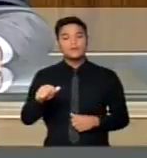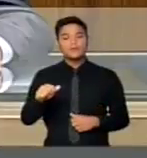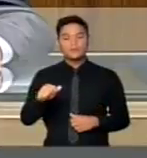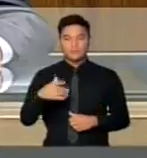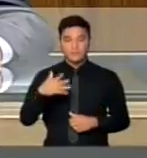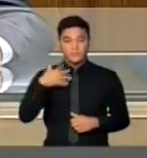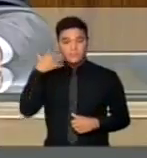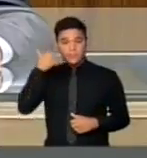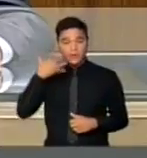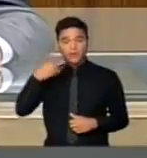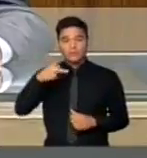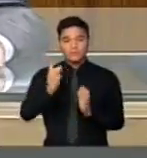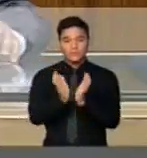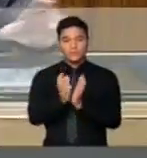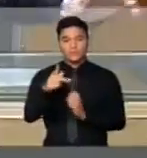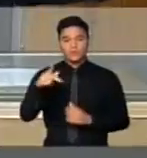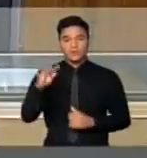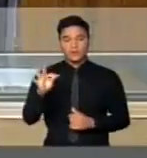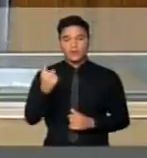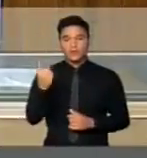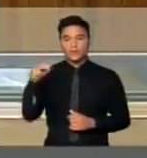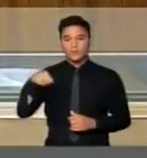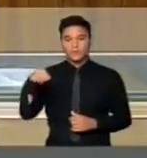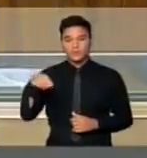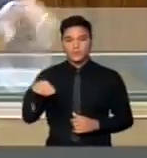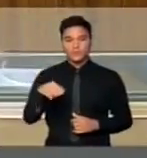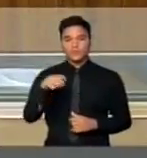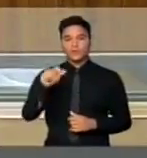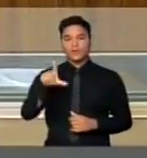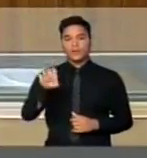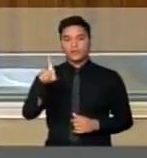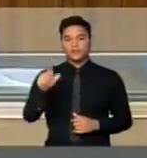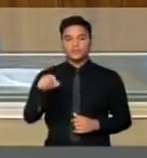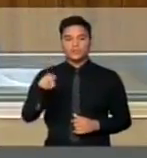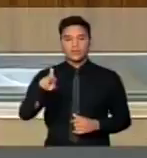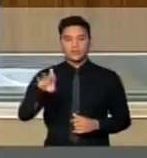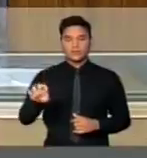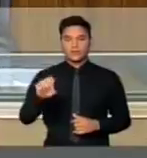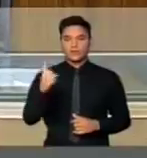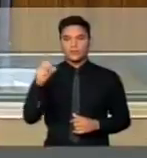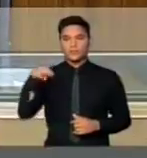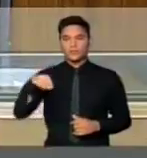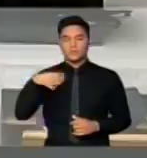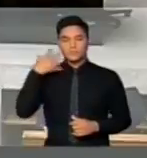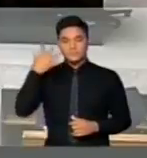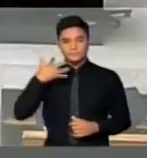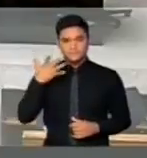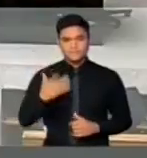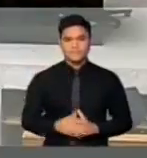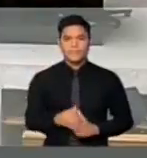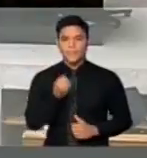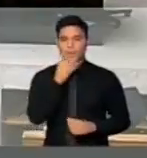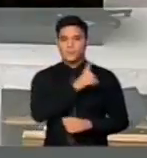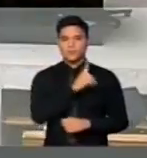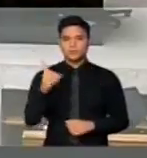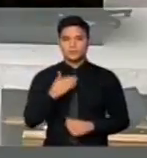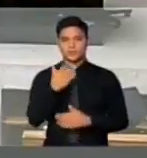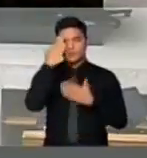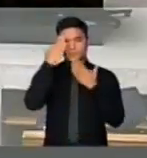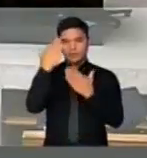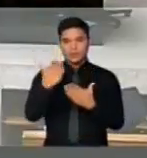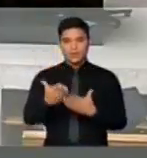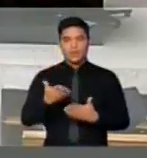Com a palavra pelo PT, diz aí, João Daniel, antes, porém, um minuto, deputado Alexandre Baldi. Um minuto, Vossa Excelência. Senhor presidente, bom dia, obrigado